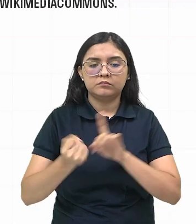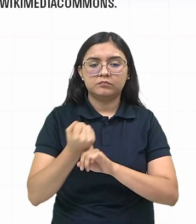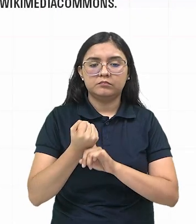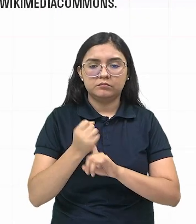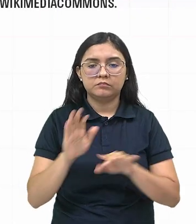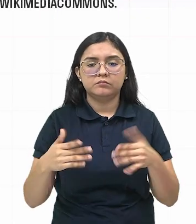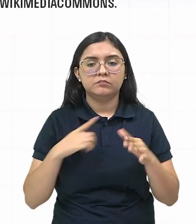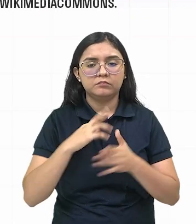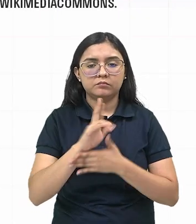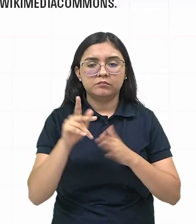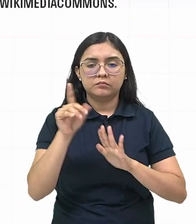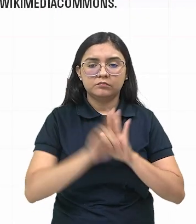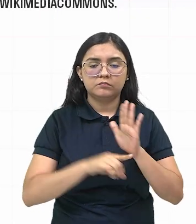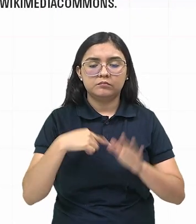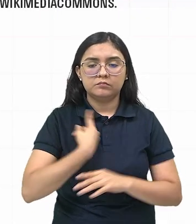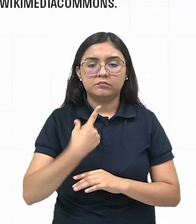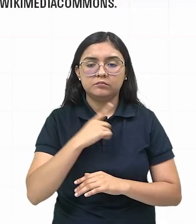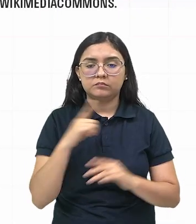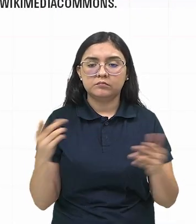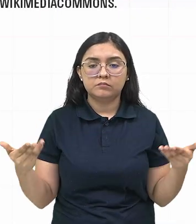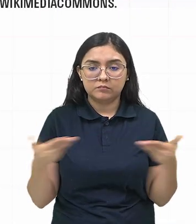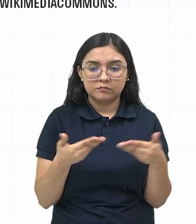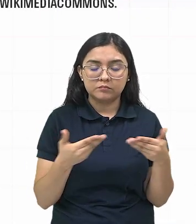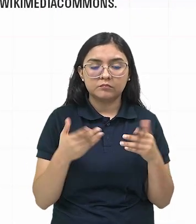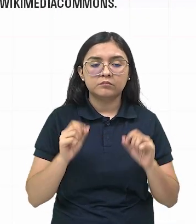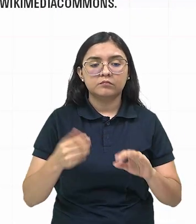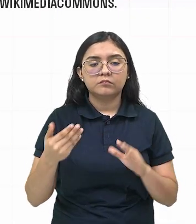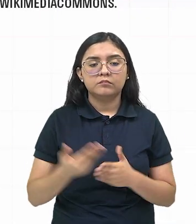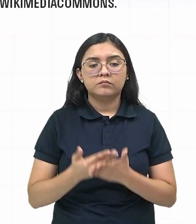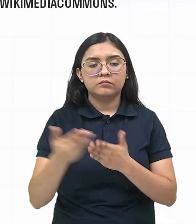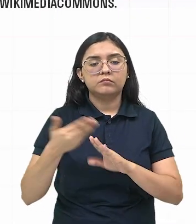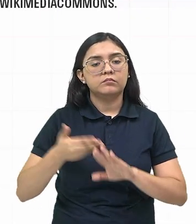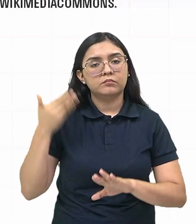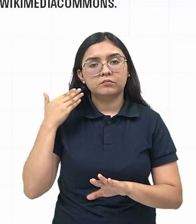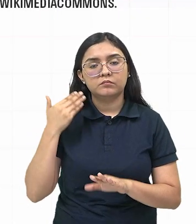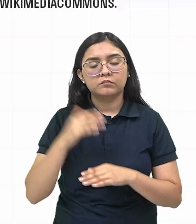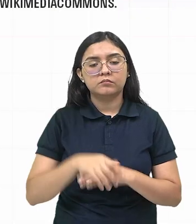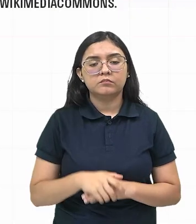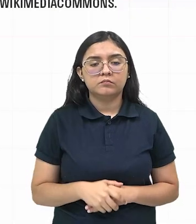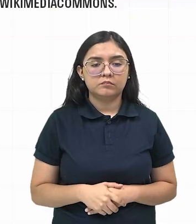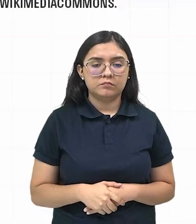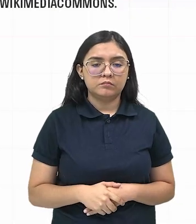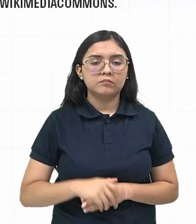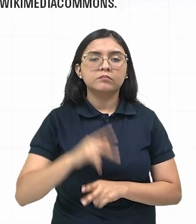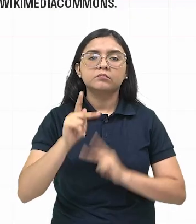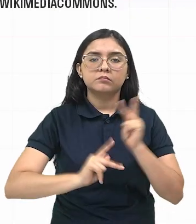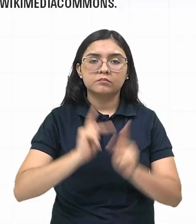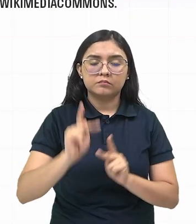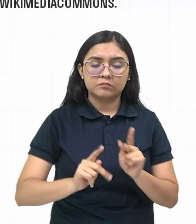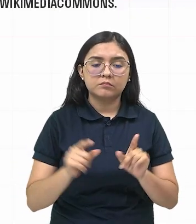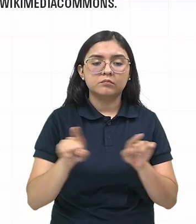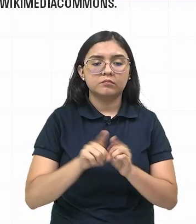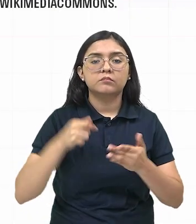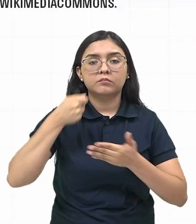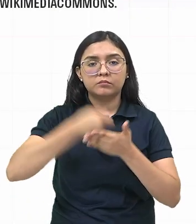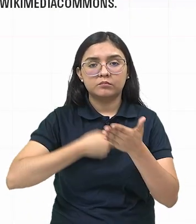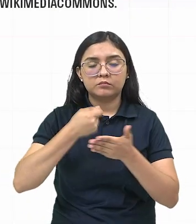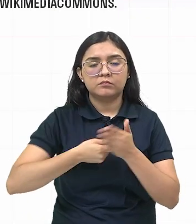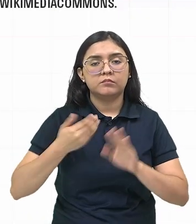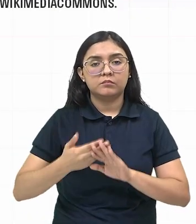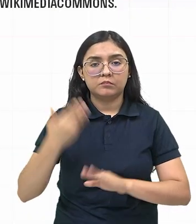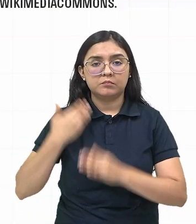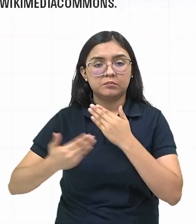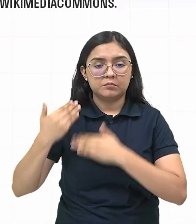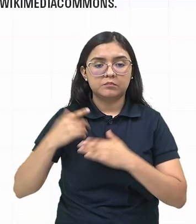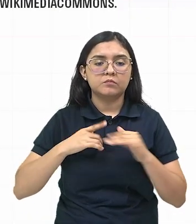sociais. Então, muitos direitos que nós temos hoje em dia são reflexo de pessoas que lutaram lá